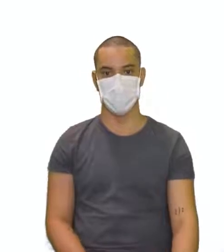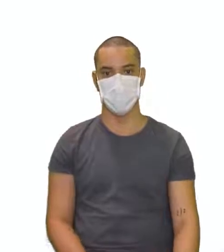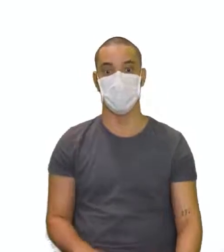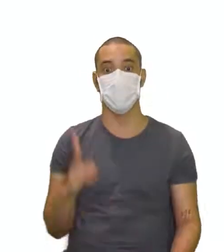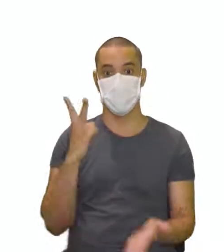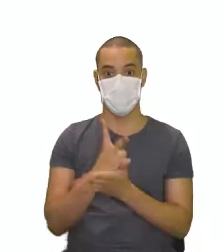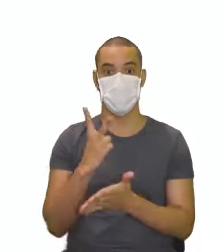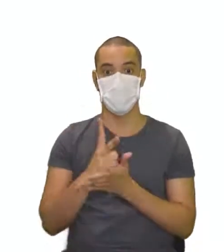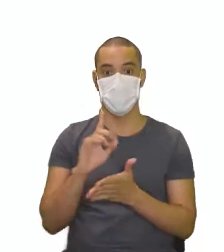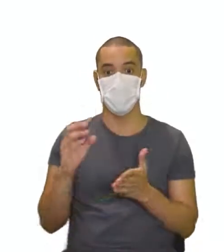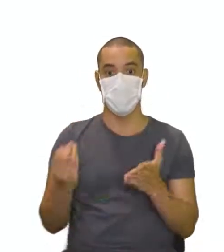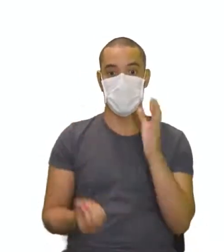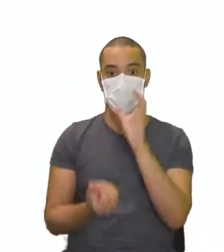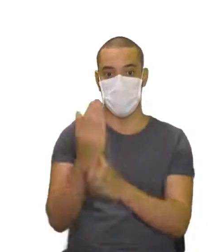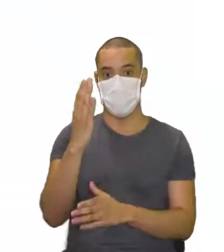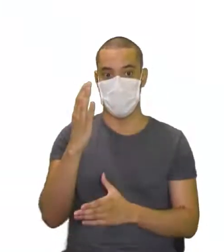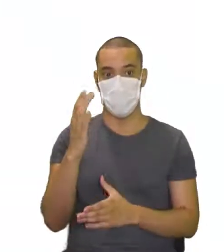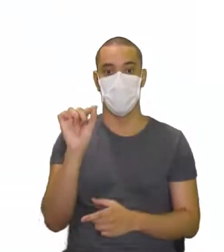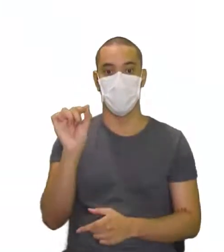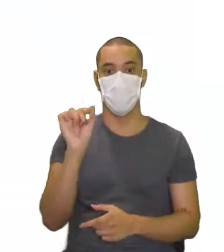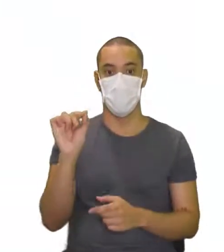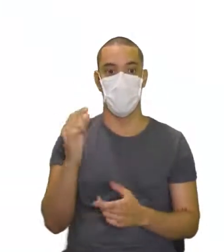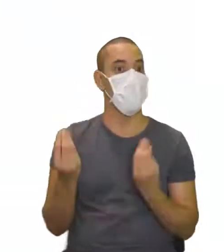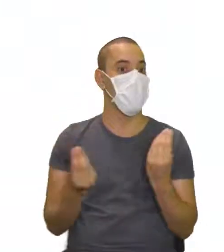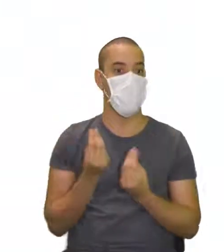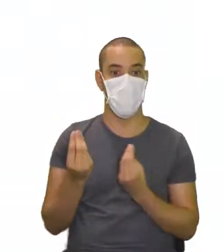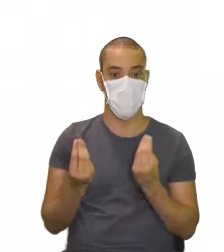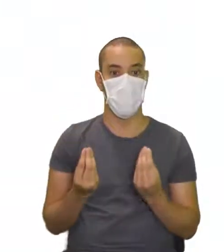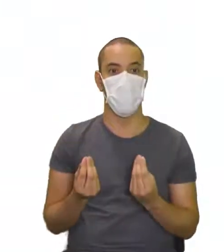reta vai ser o quê? Olha só, vamos ver,